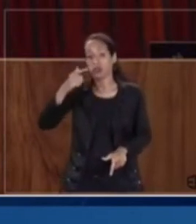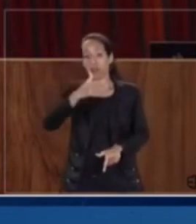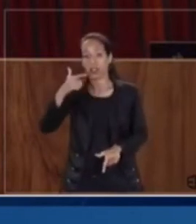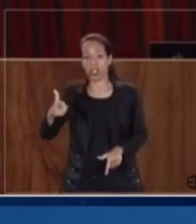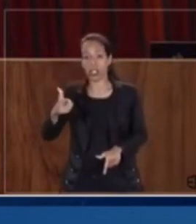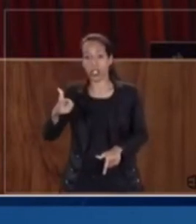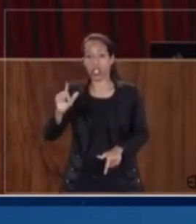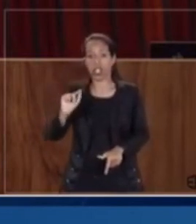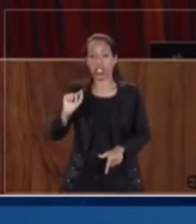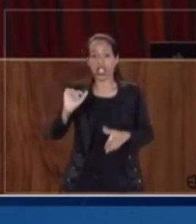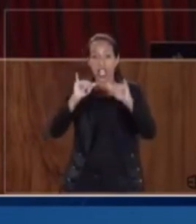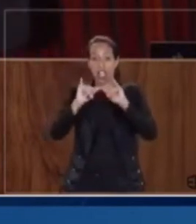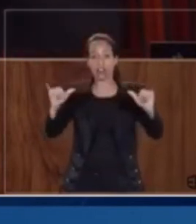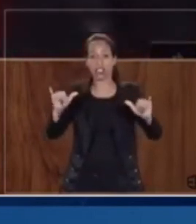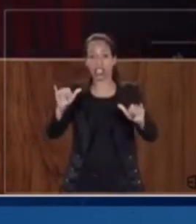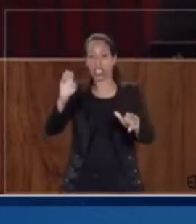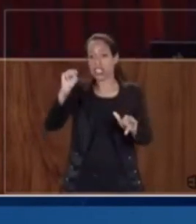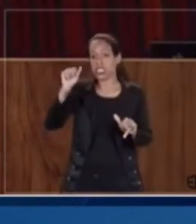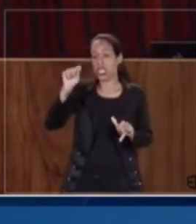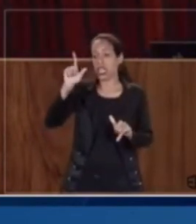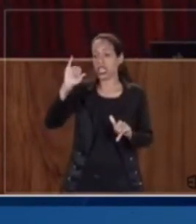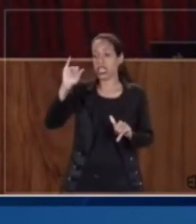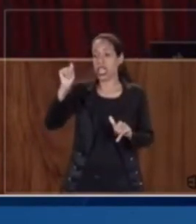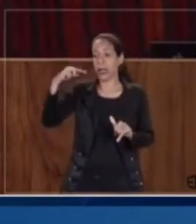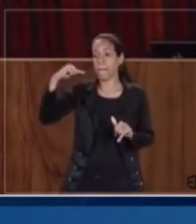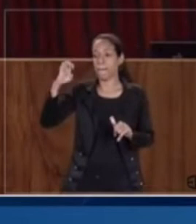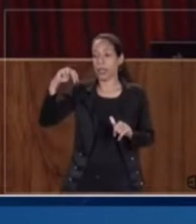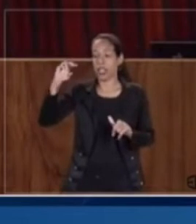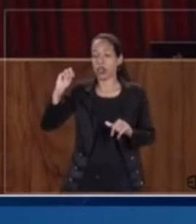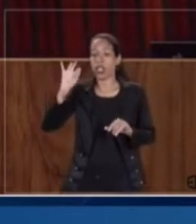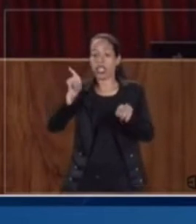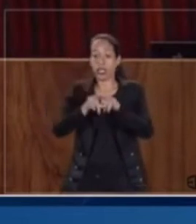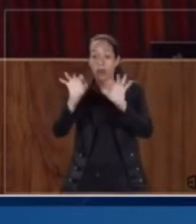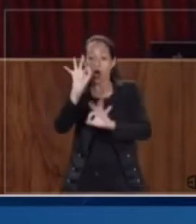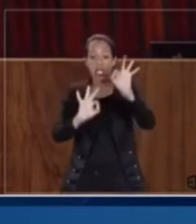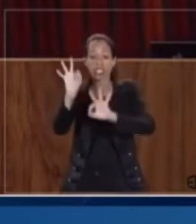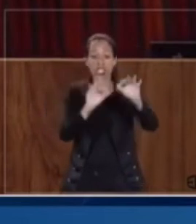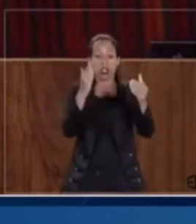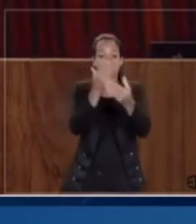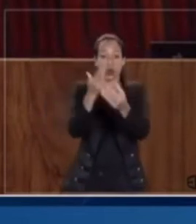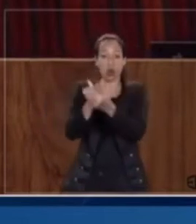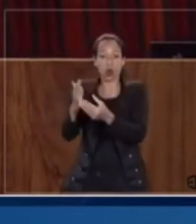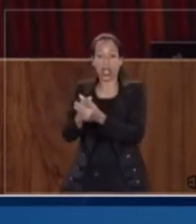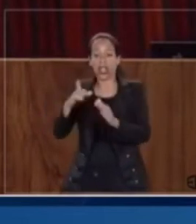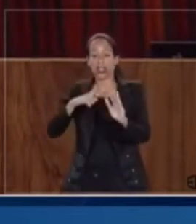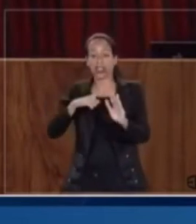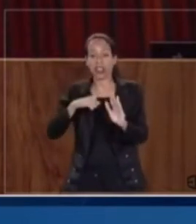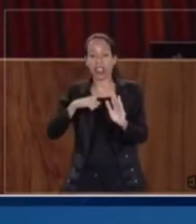Corte. Então, mesmo os ministros nomeados pelo Bolsonaro,